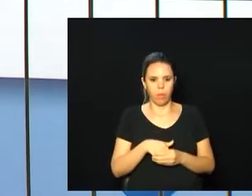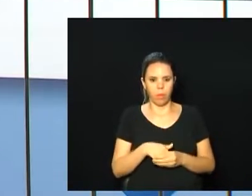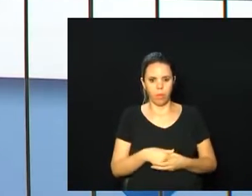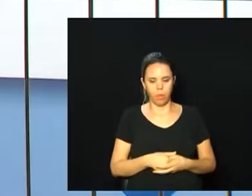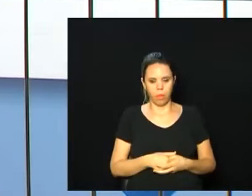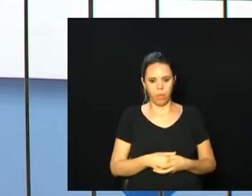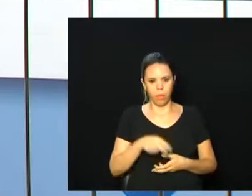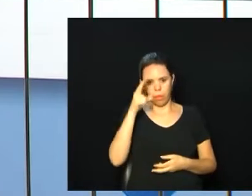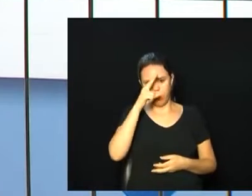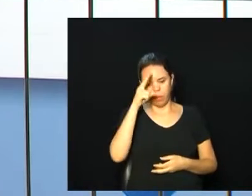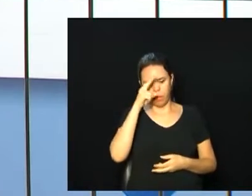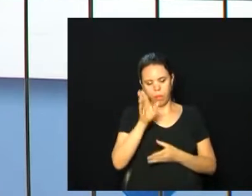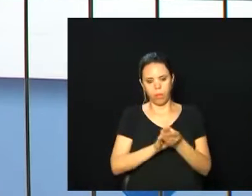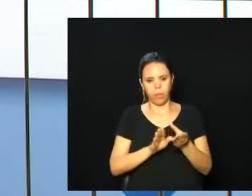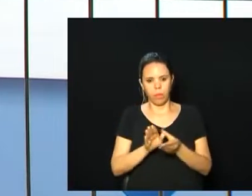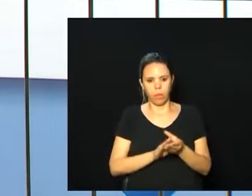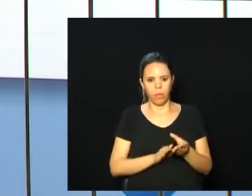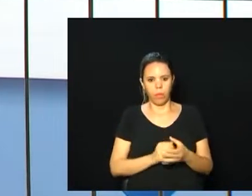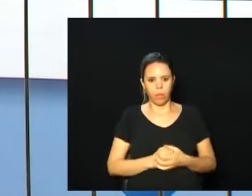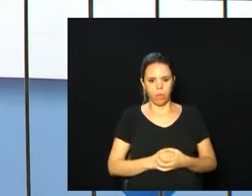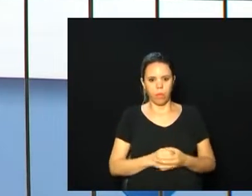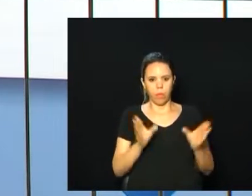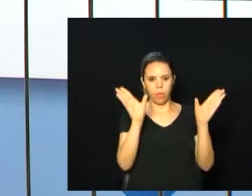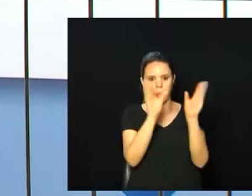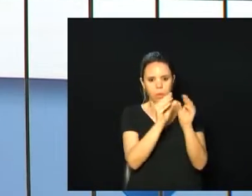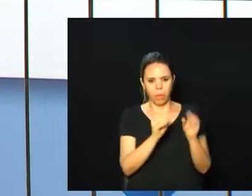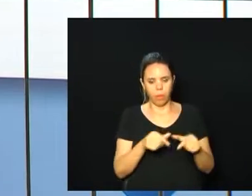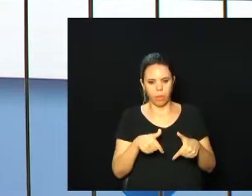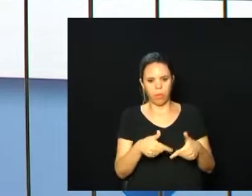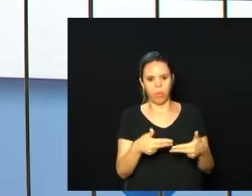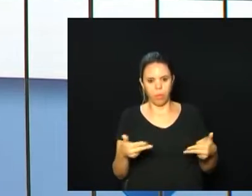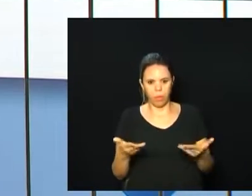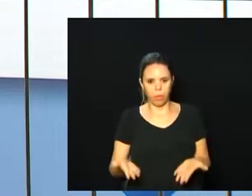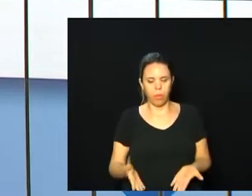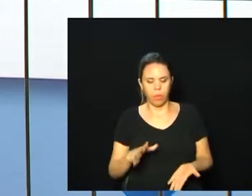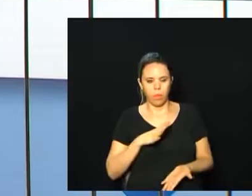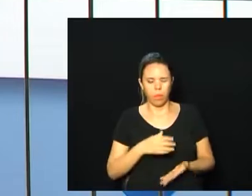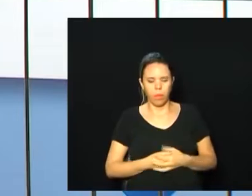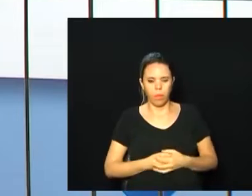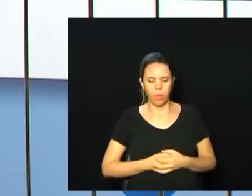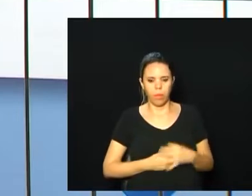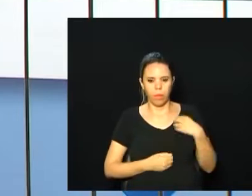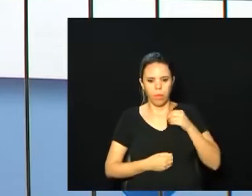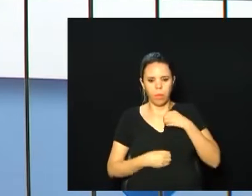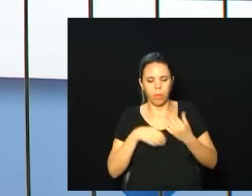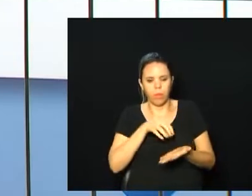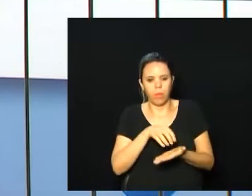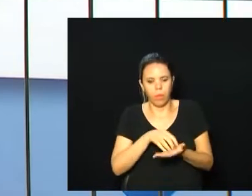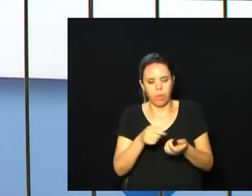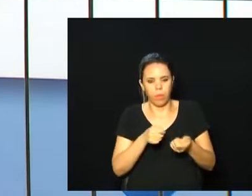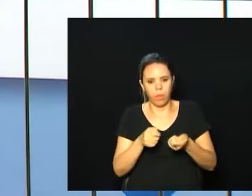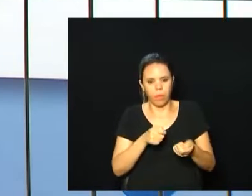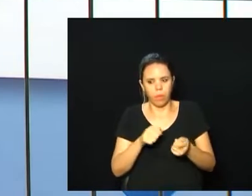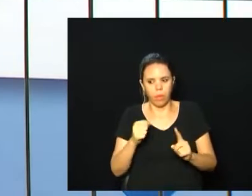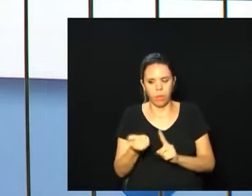seletivo. Lembrando que o Conselho, ele define as ações aqui na nossa cidade. Ele é um órgão de controle social